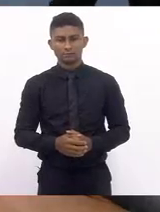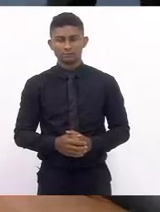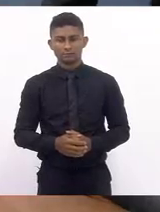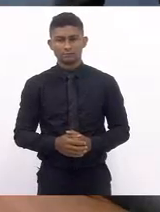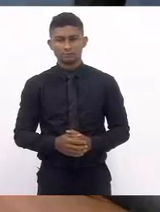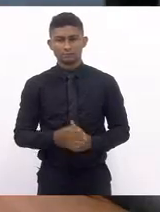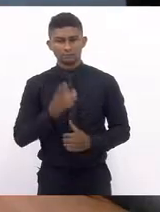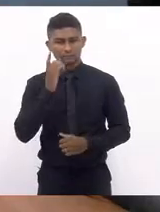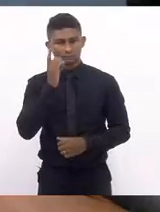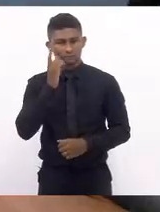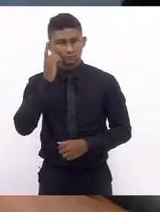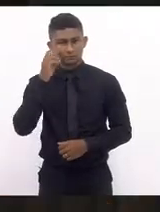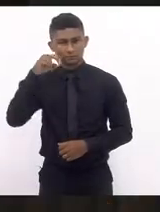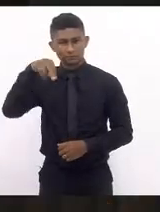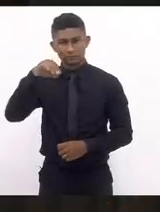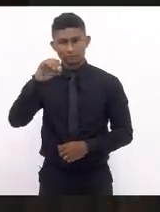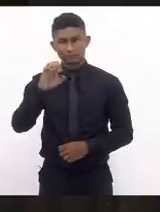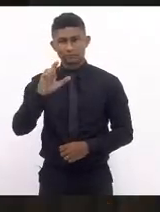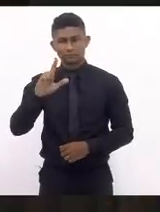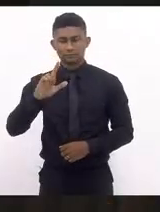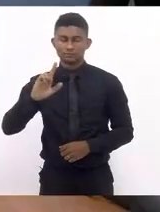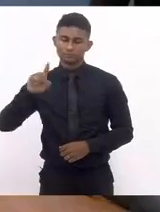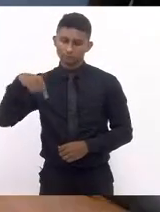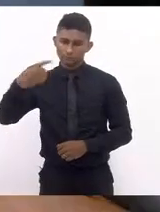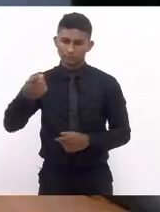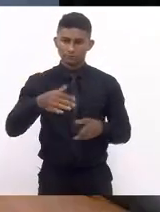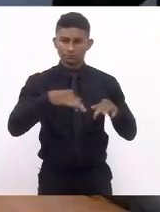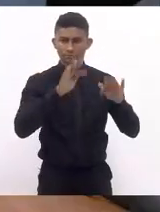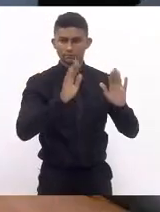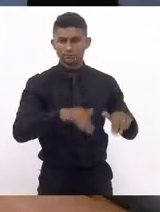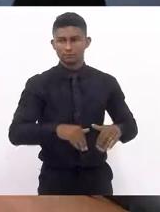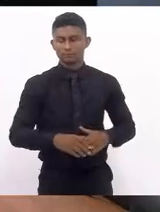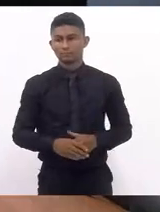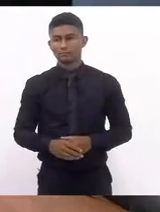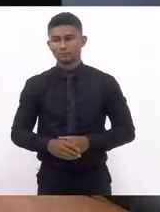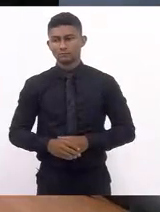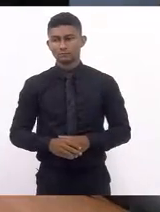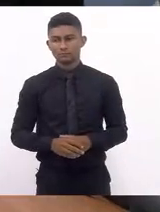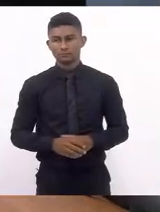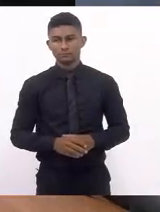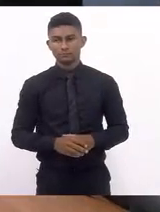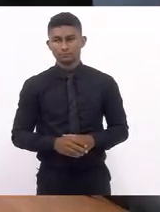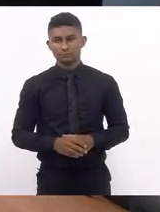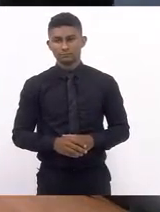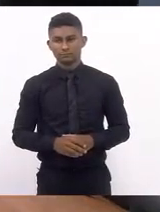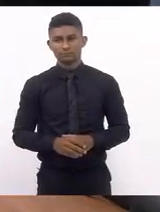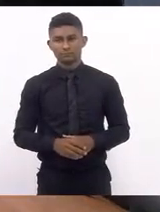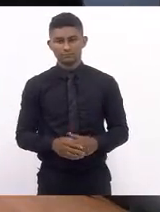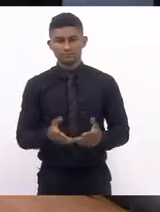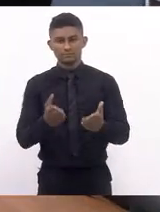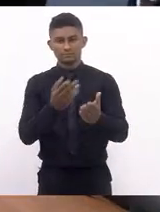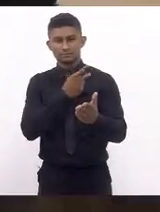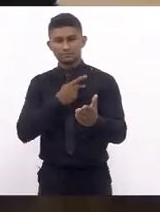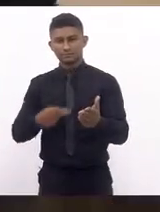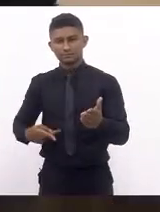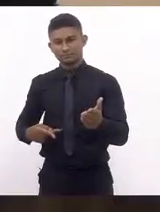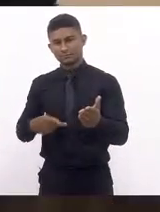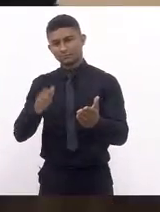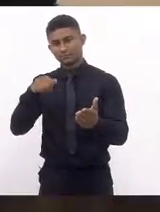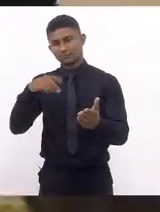Ricardo Noel e seguida vamos encerrar o presidente André Ceciliano